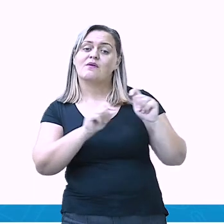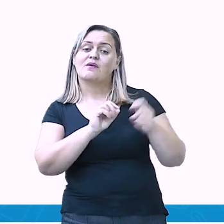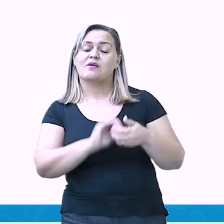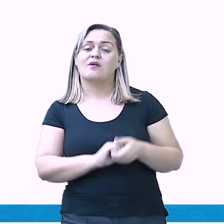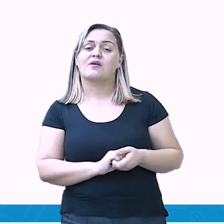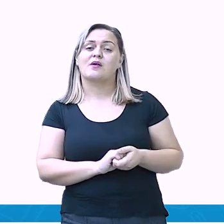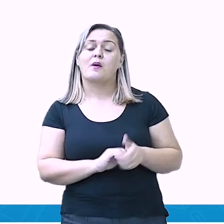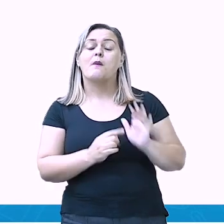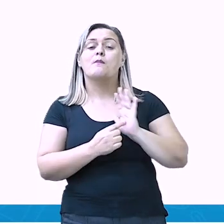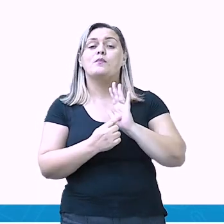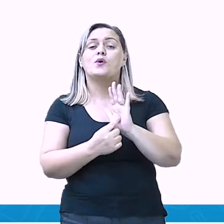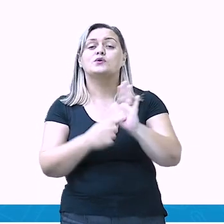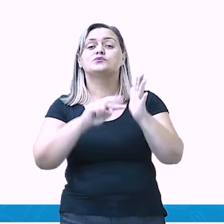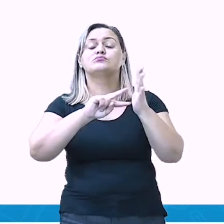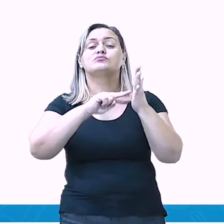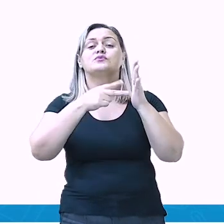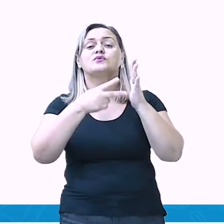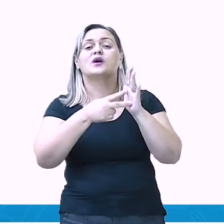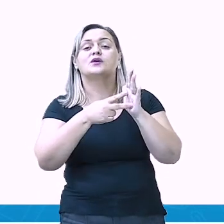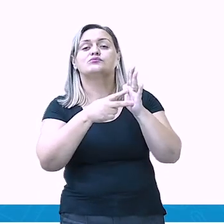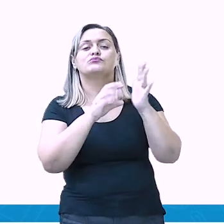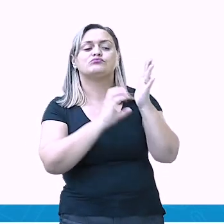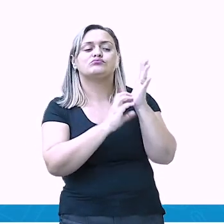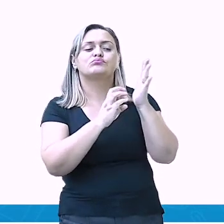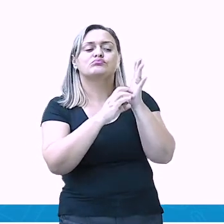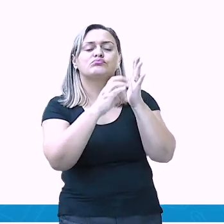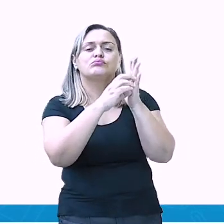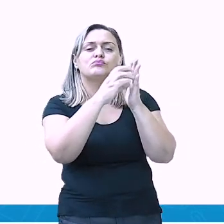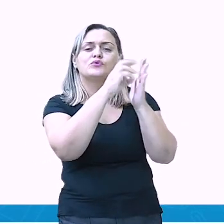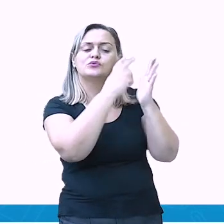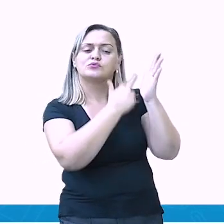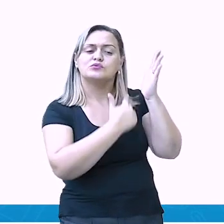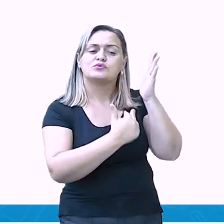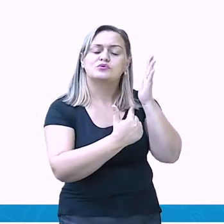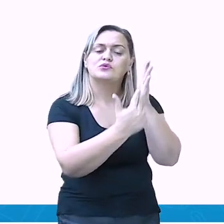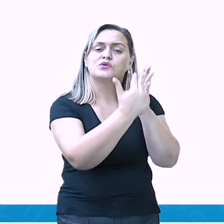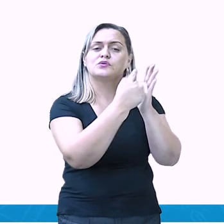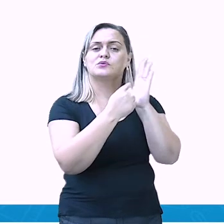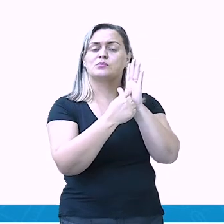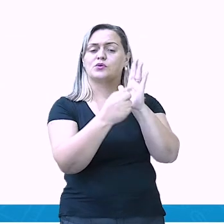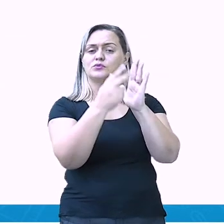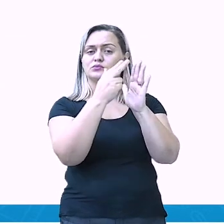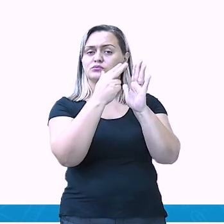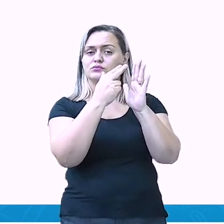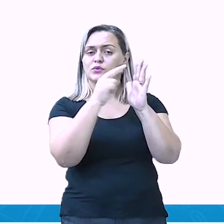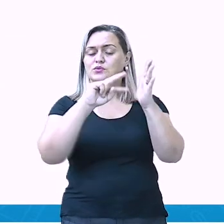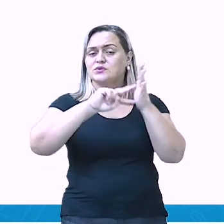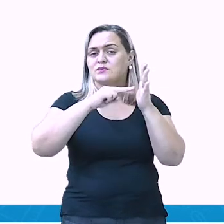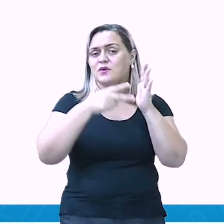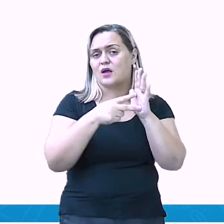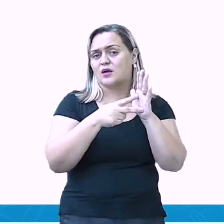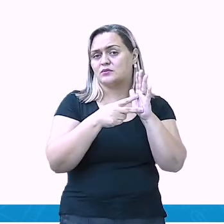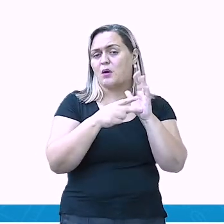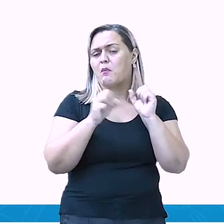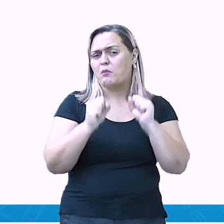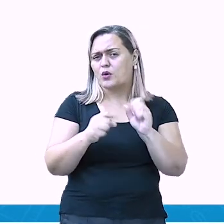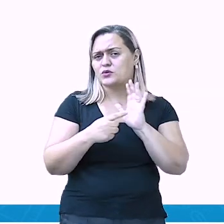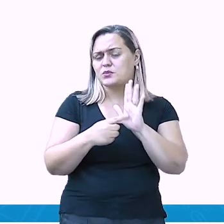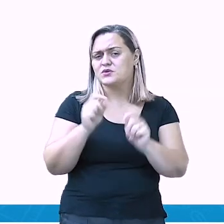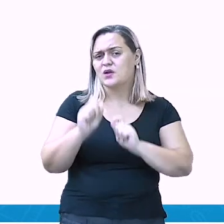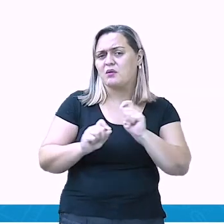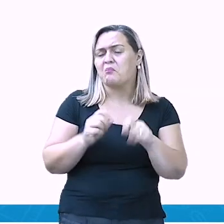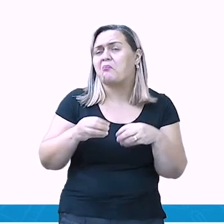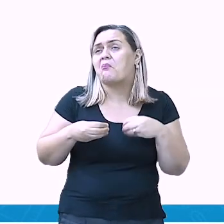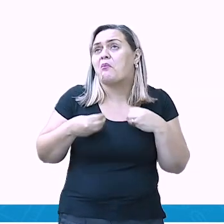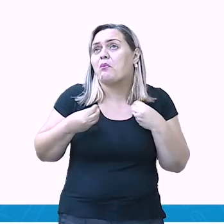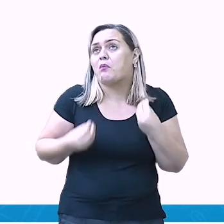nos mapas. Esses símbolos podem apresentar-se em formas de cores, como nós vimos anteriormente, pode